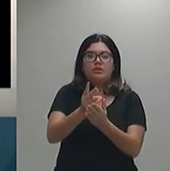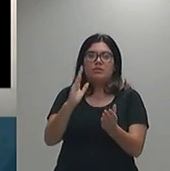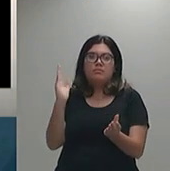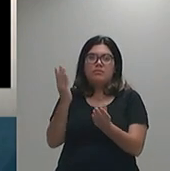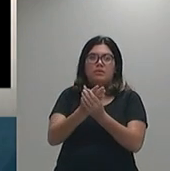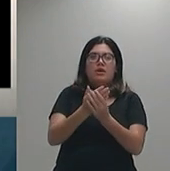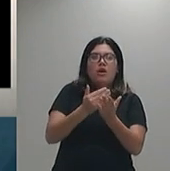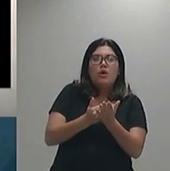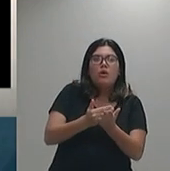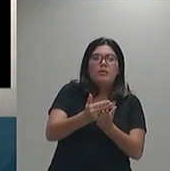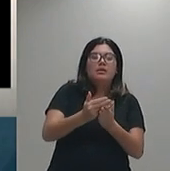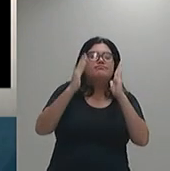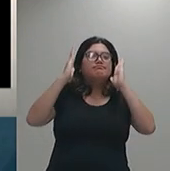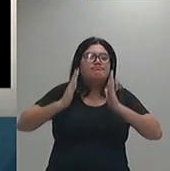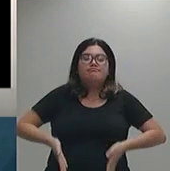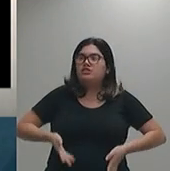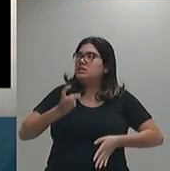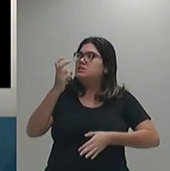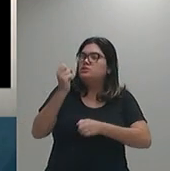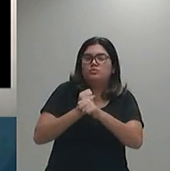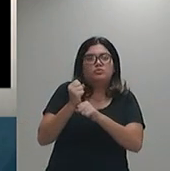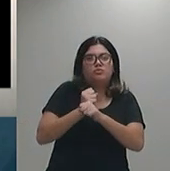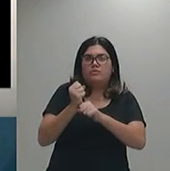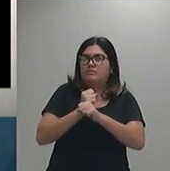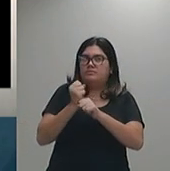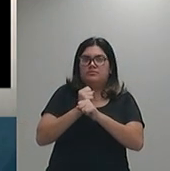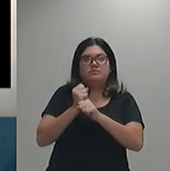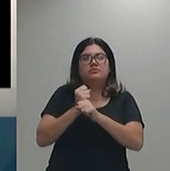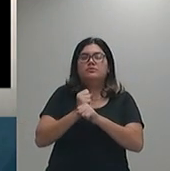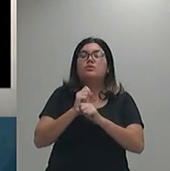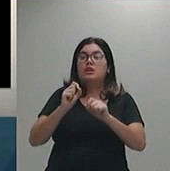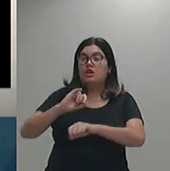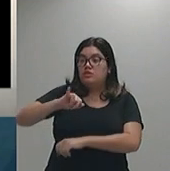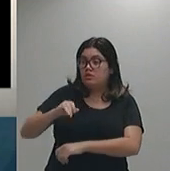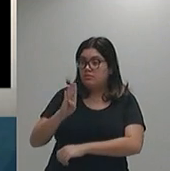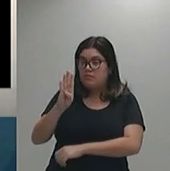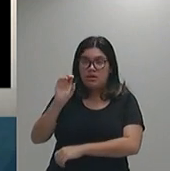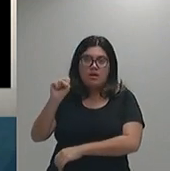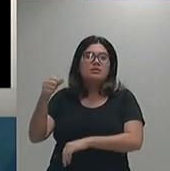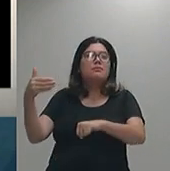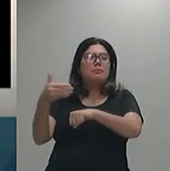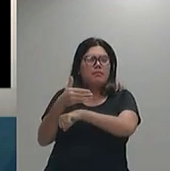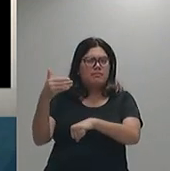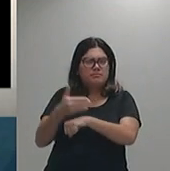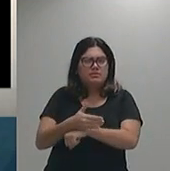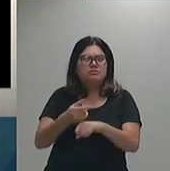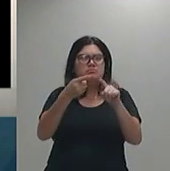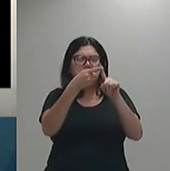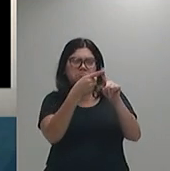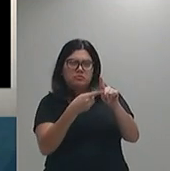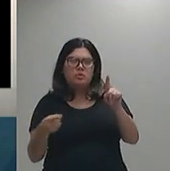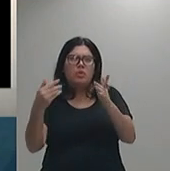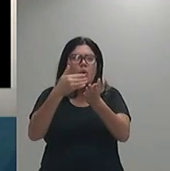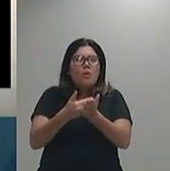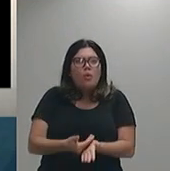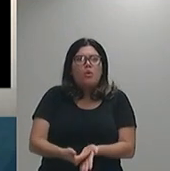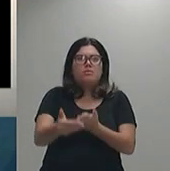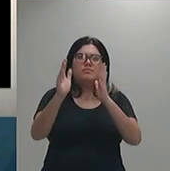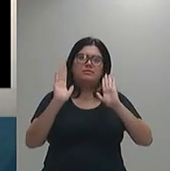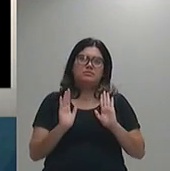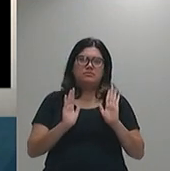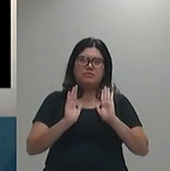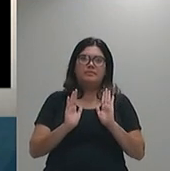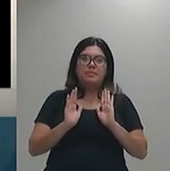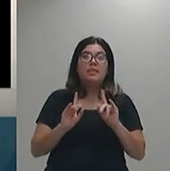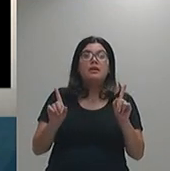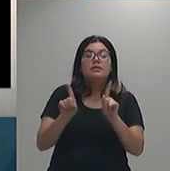cinco anos a e do qual a JBS participa desde o seu início tá também falar